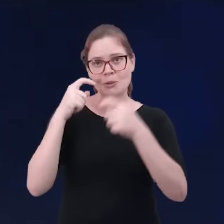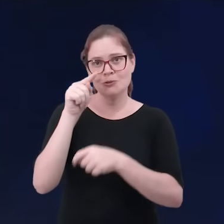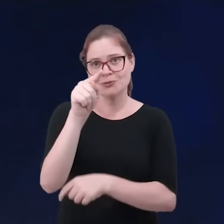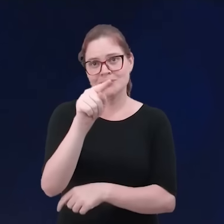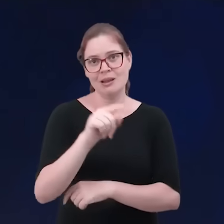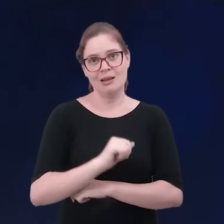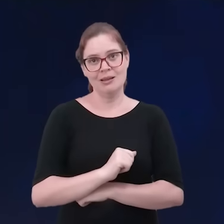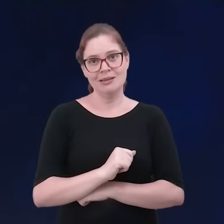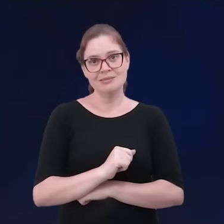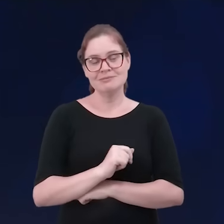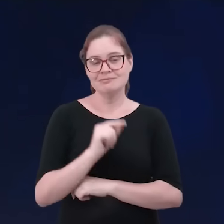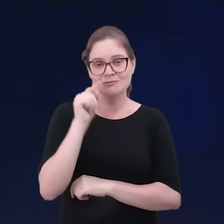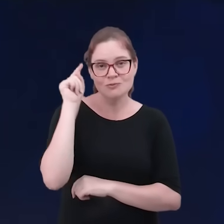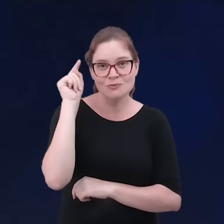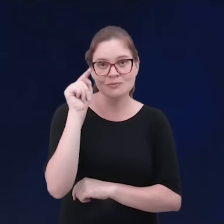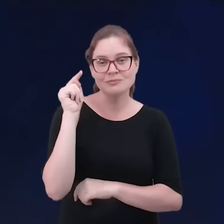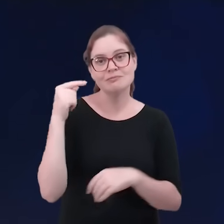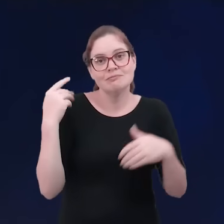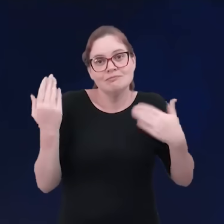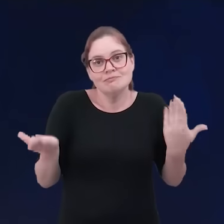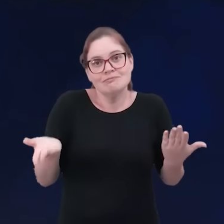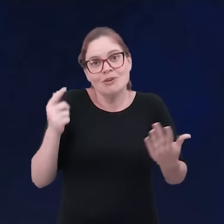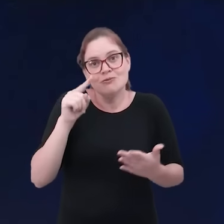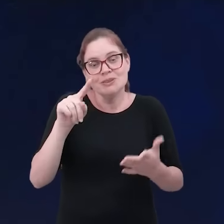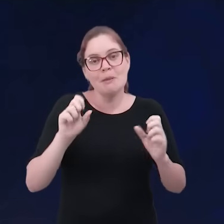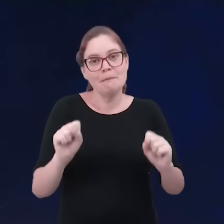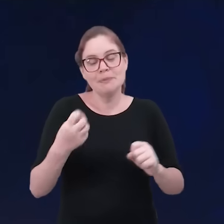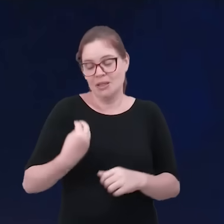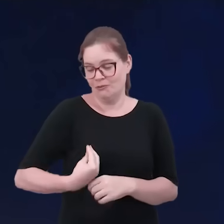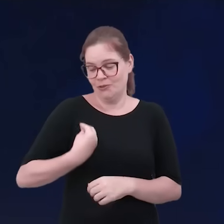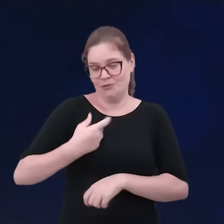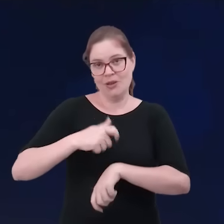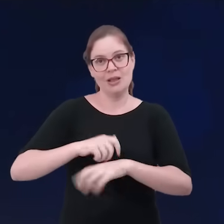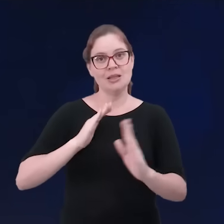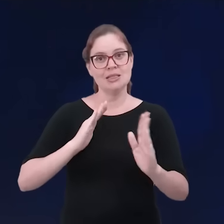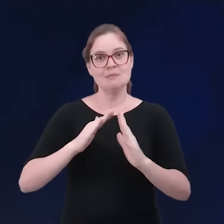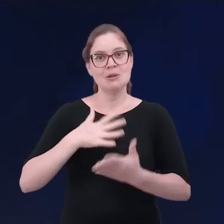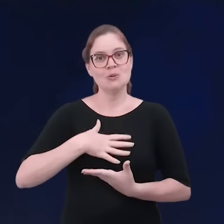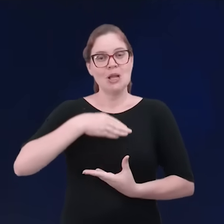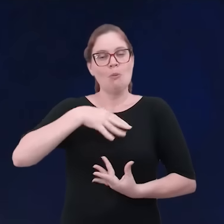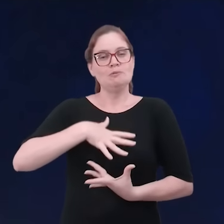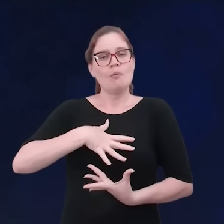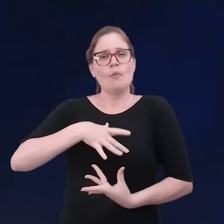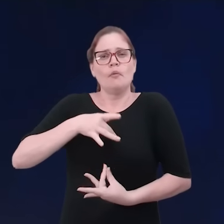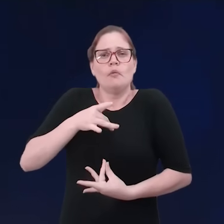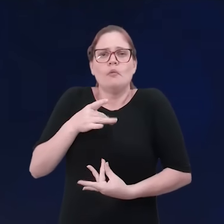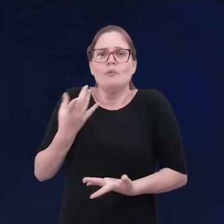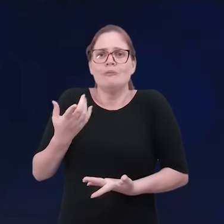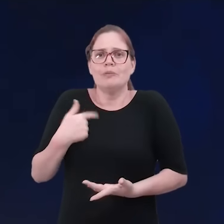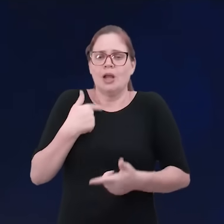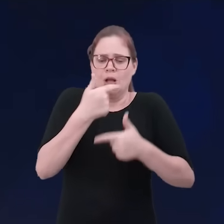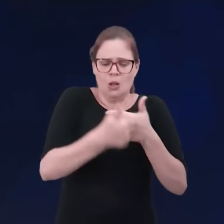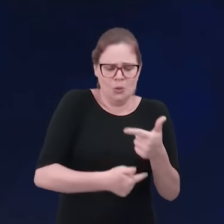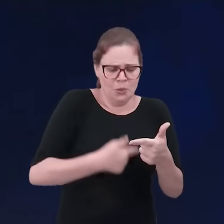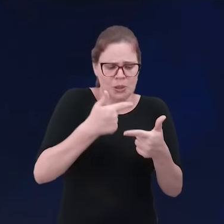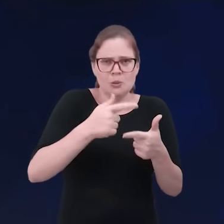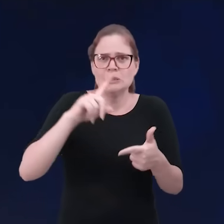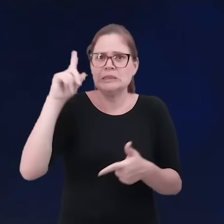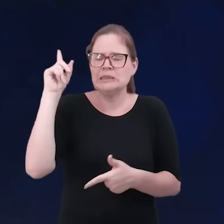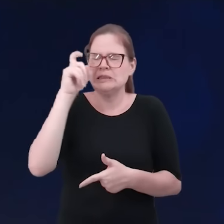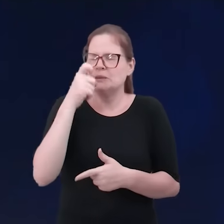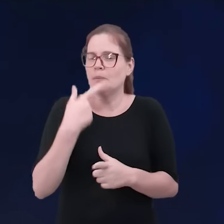você. Talvez, quem sabe, você está vivendo esse momento de sequidão. Lutas à sua volta,